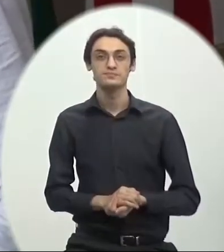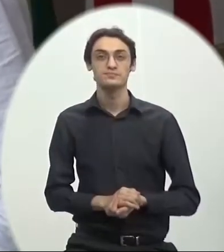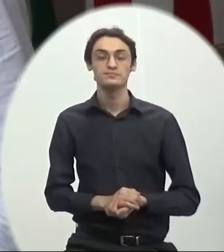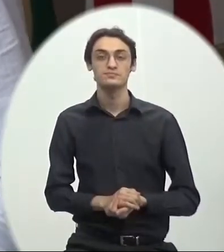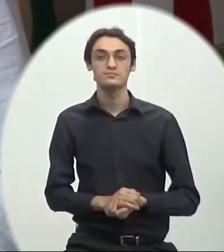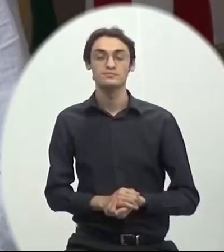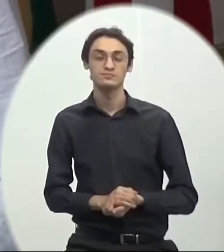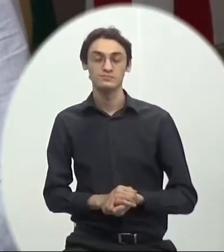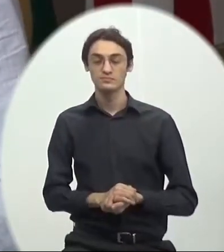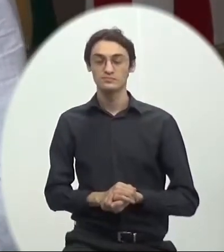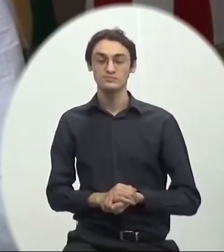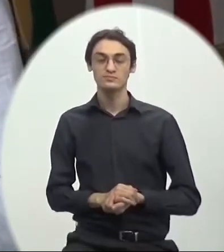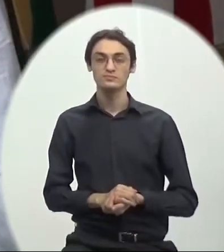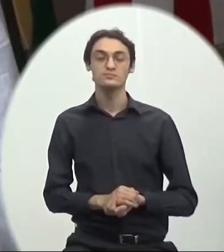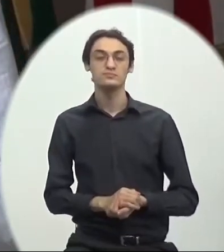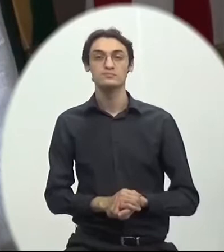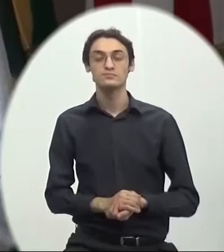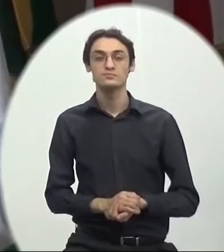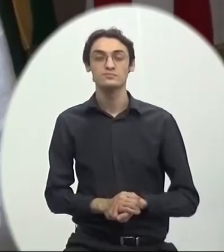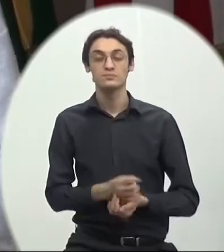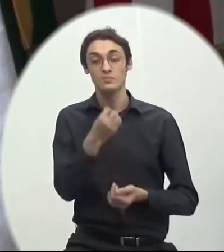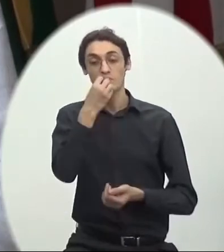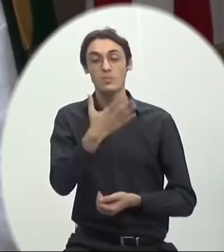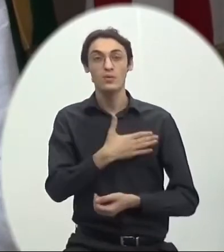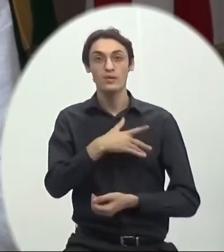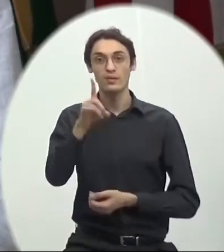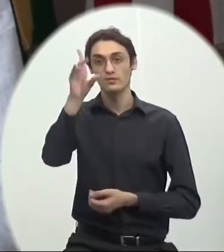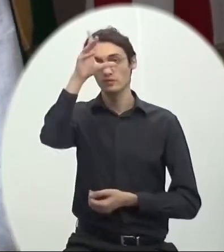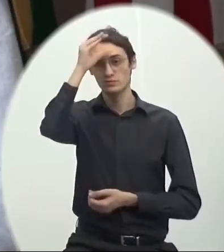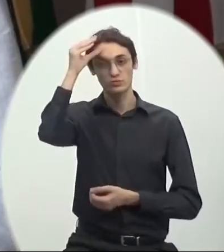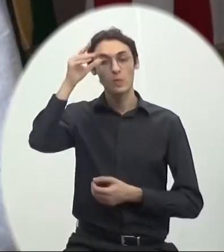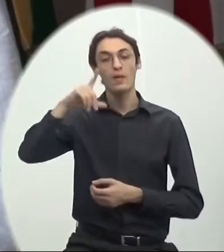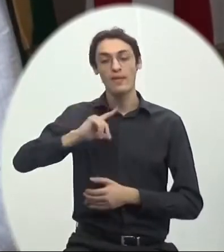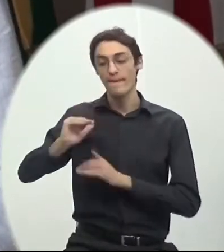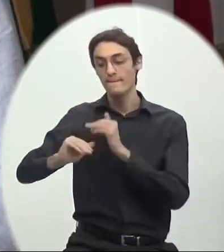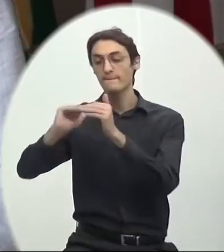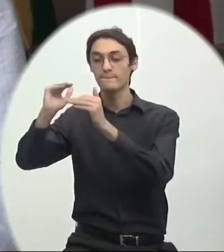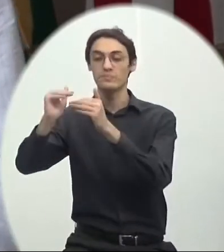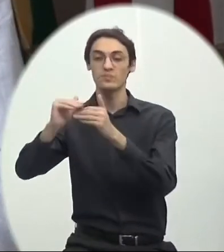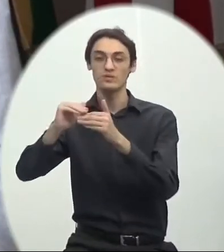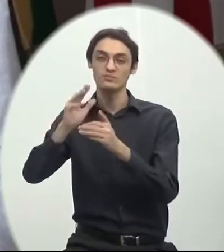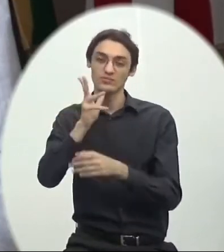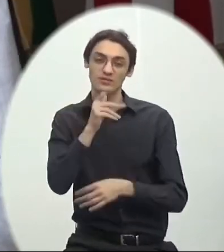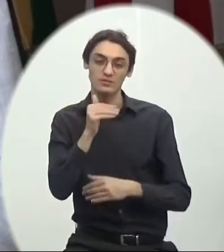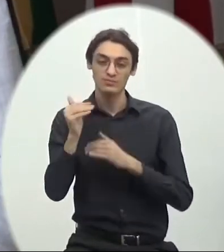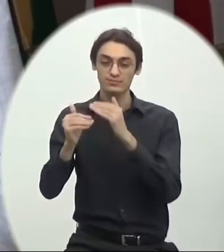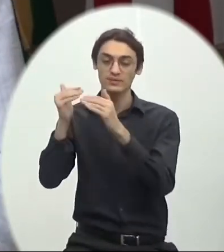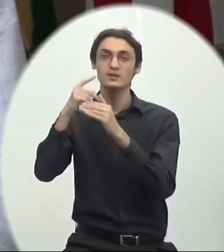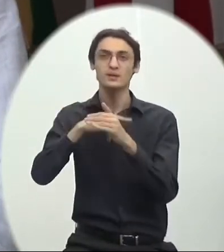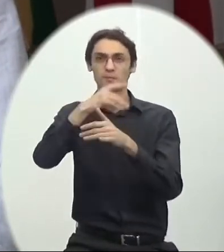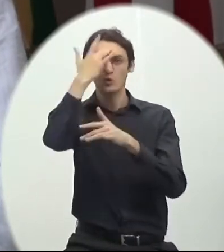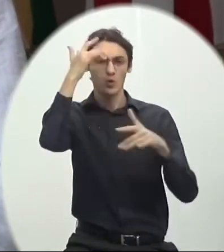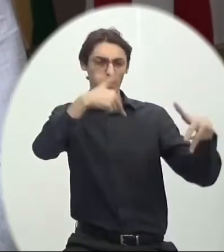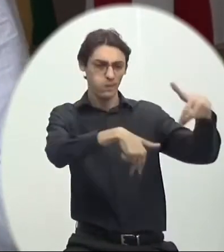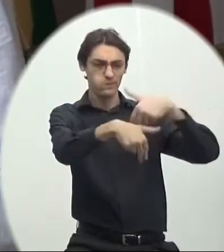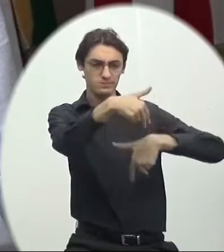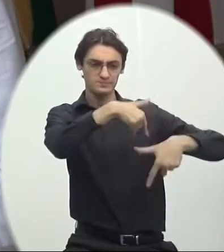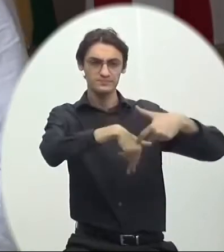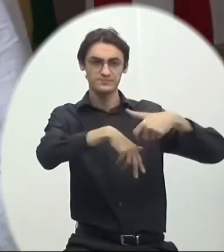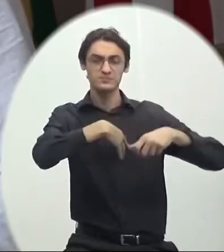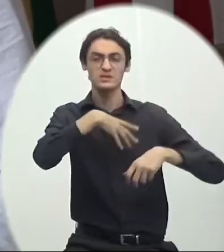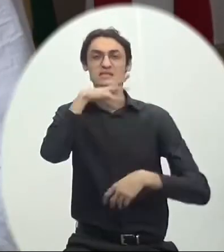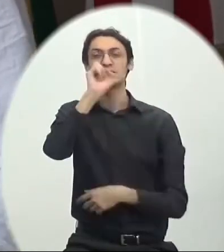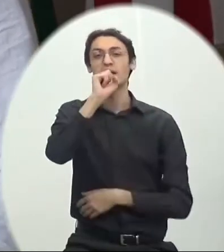aqui Criciúma está caminhando. Vejo o aglomerado de pessoas até no final de semana